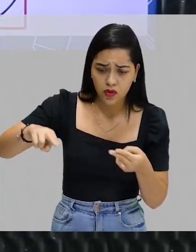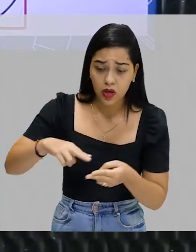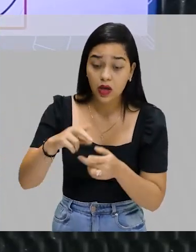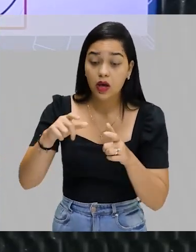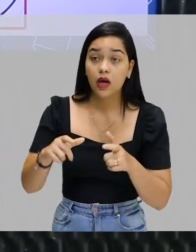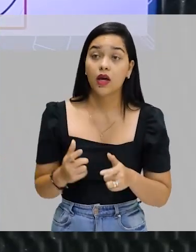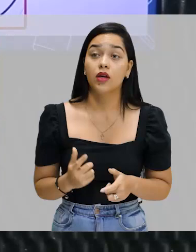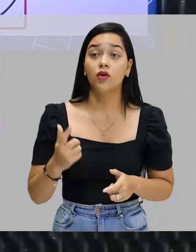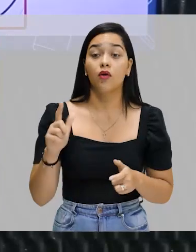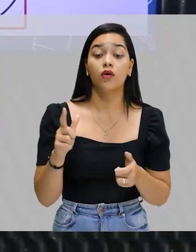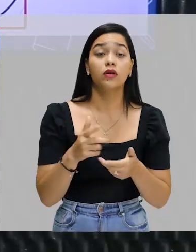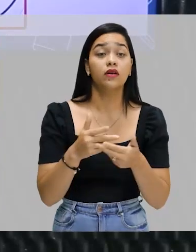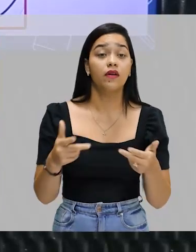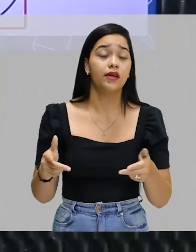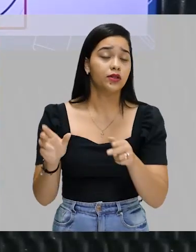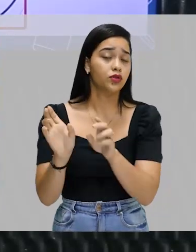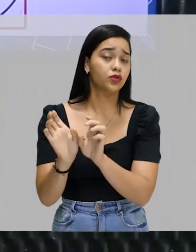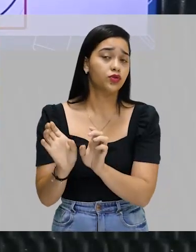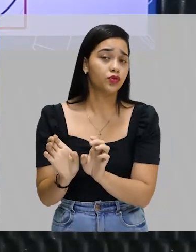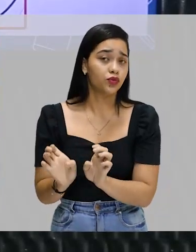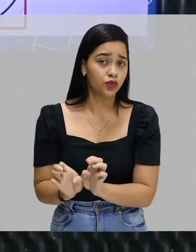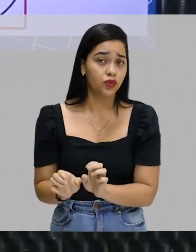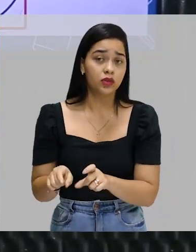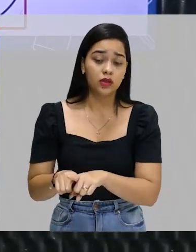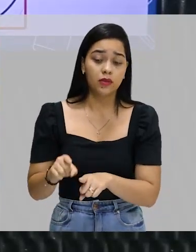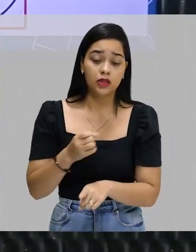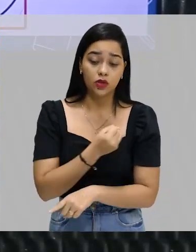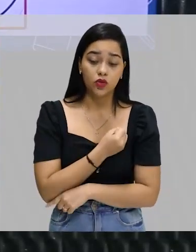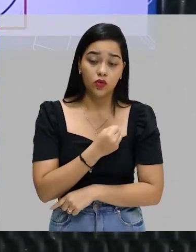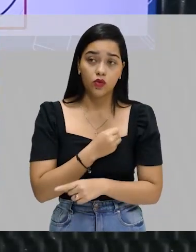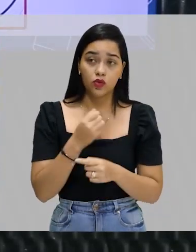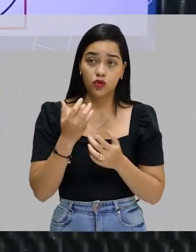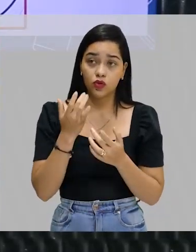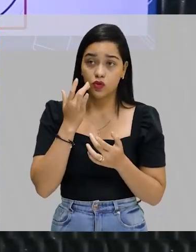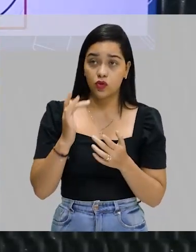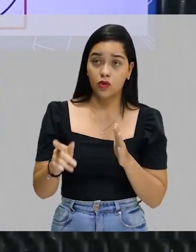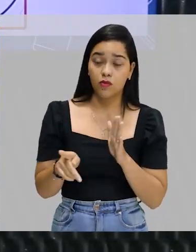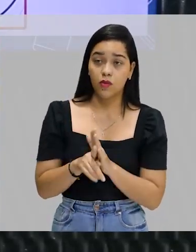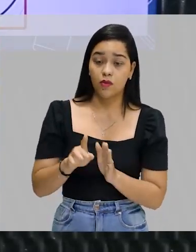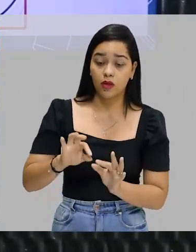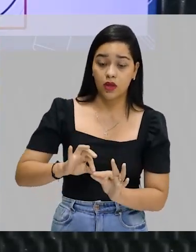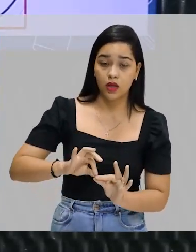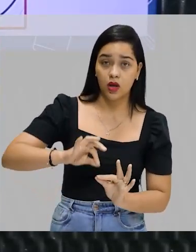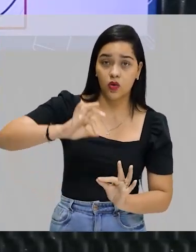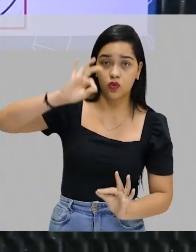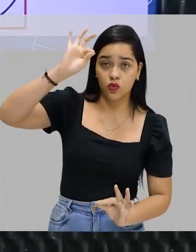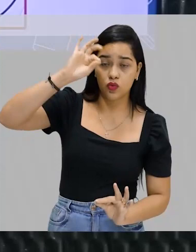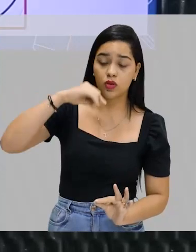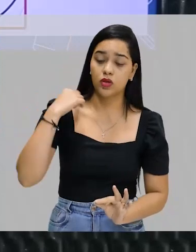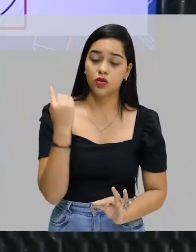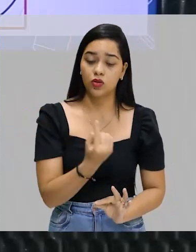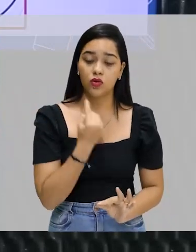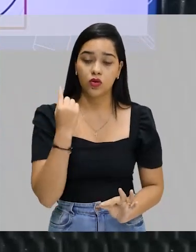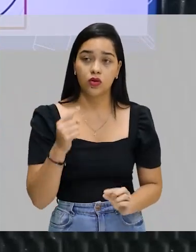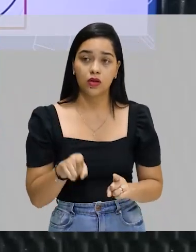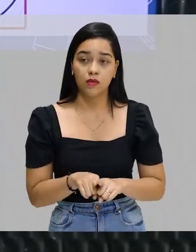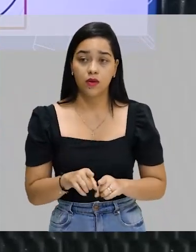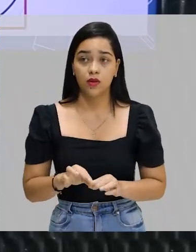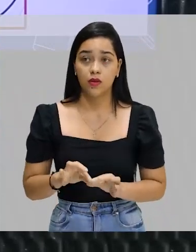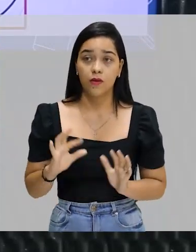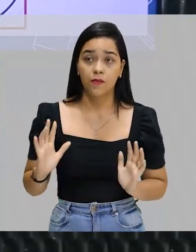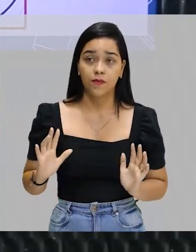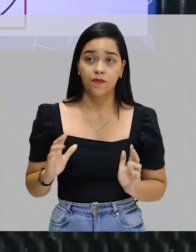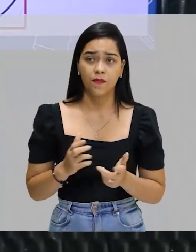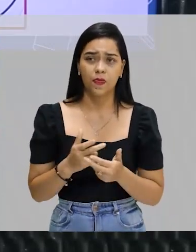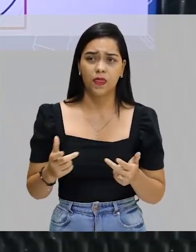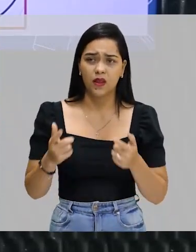em outras várias estruturas, né? E esse número de ouro é tirado da medida da altura da gente até o chão e a altura do umbigo até o chão.